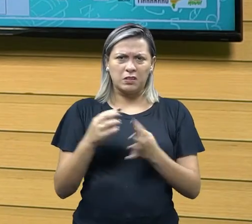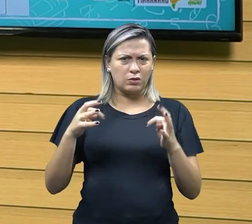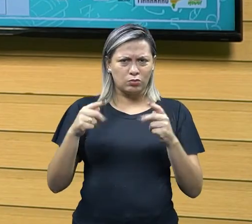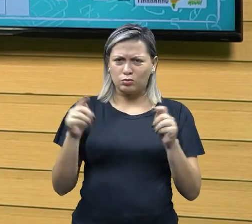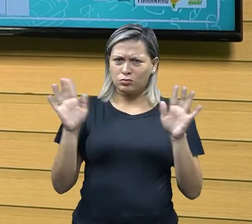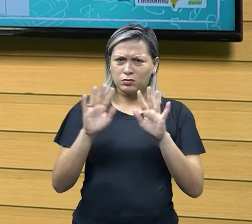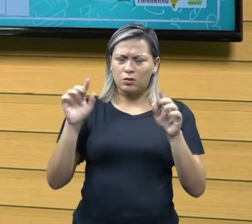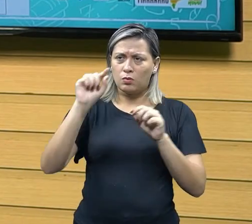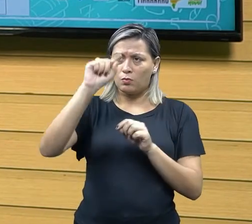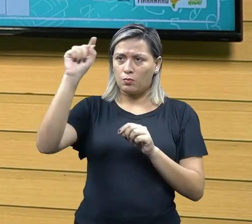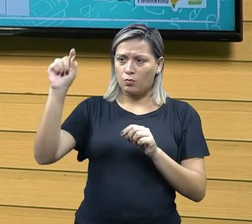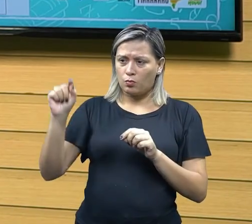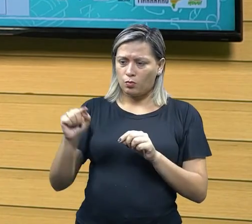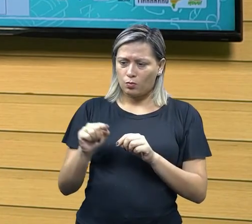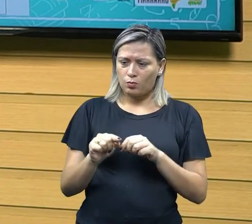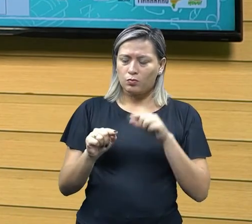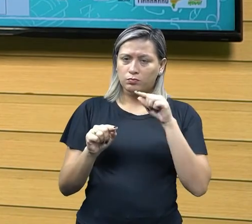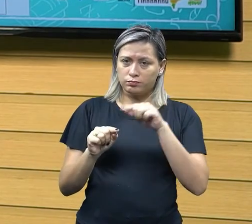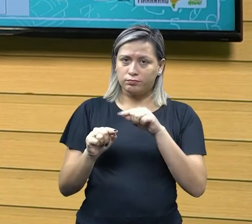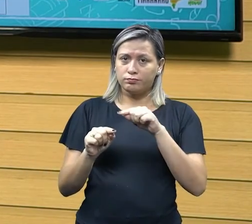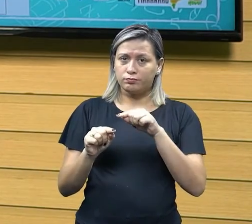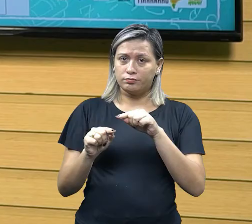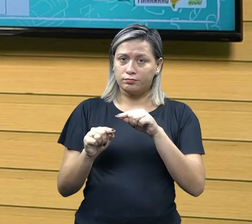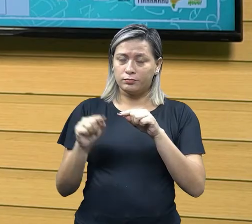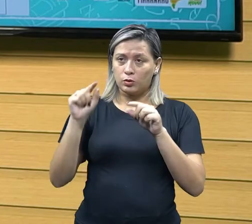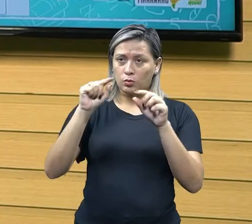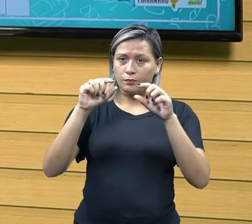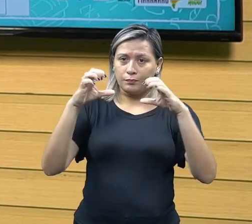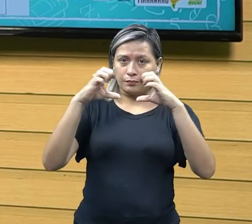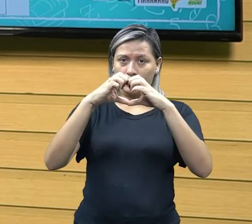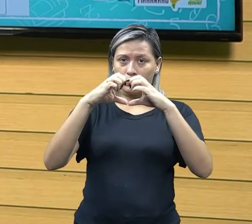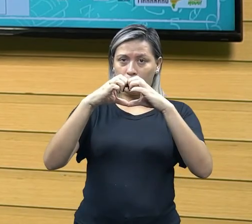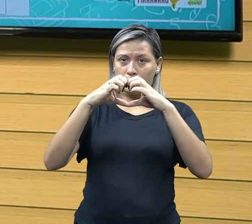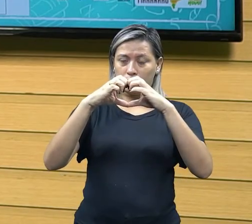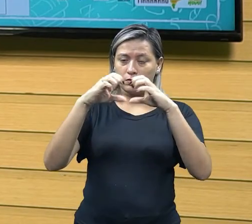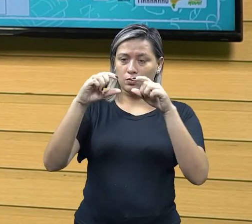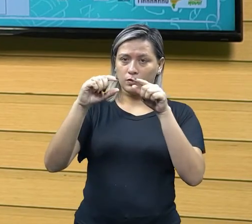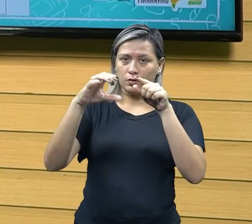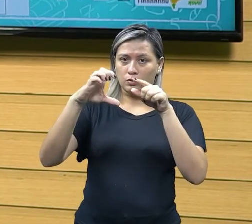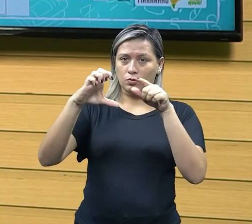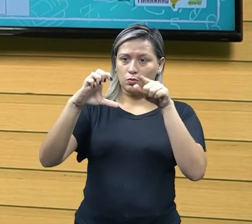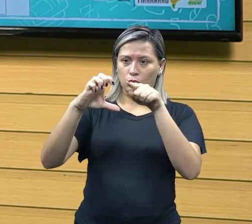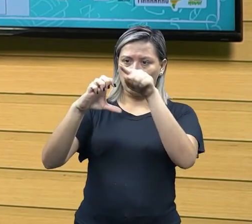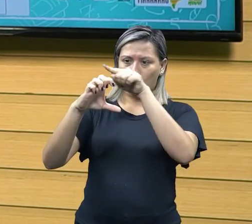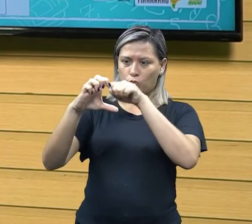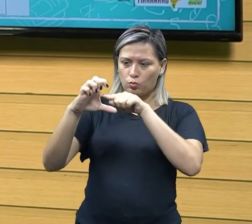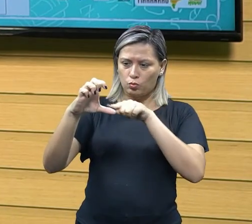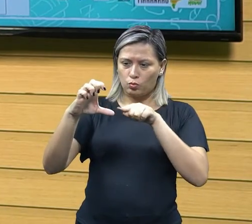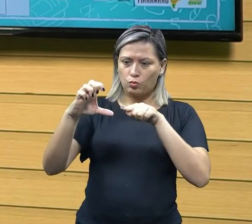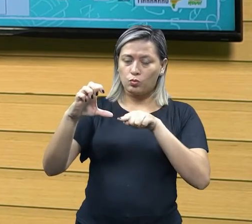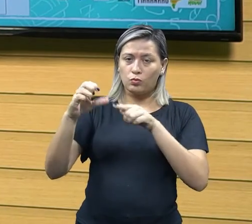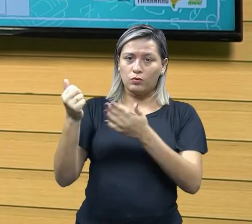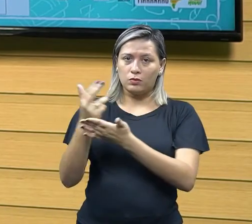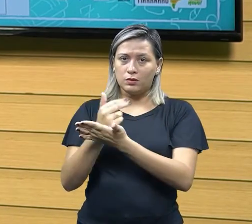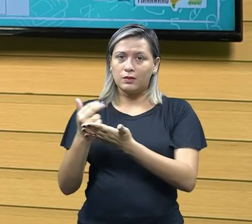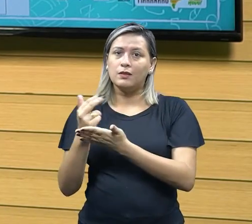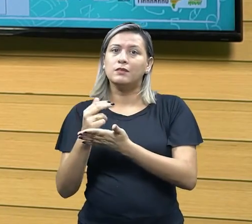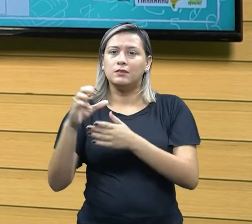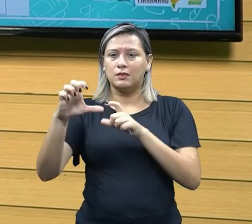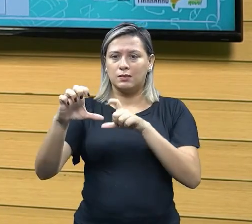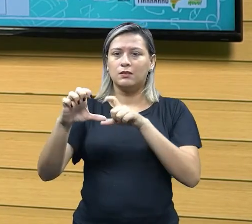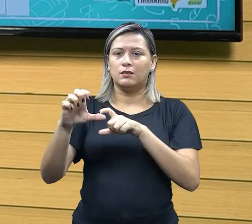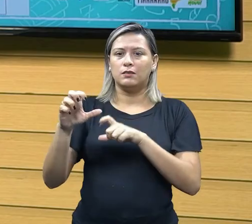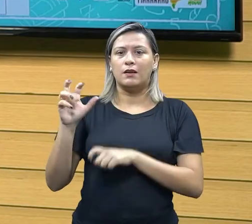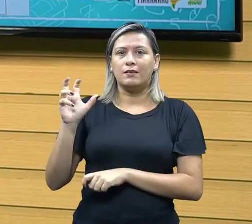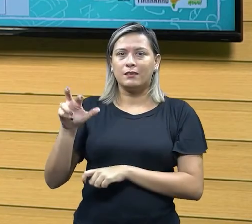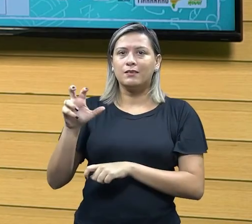todo o coração, desenha uma parte, aperta a função espelhar e ele vai fazer o outro lado. O mesmo para desenhos